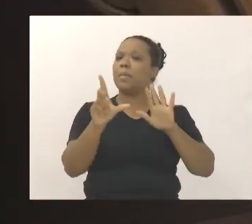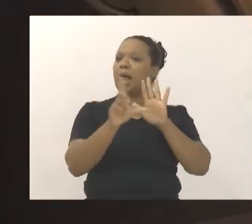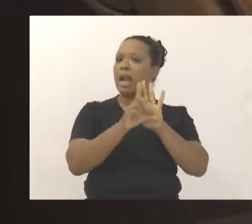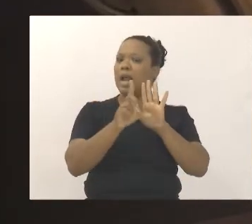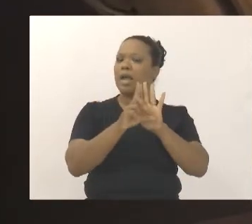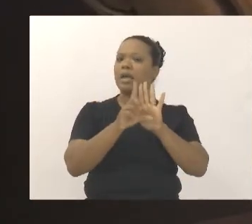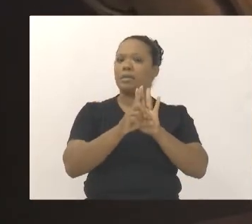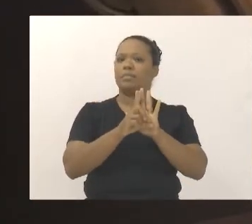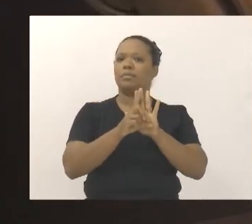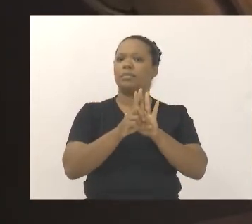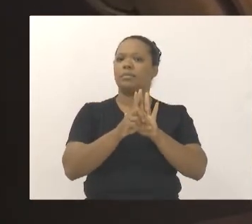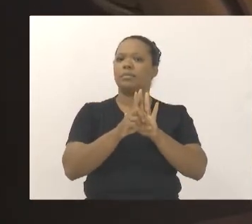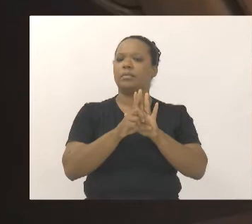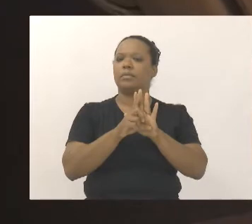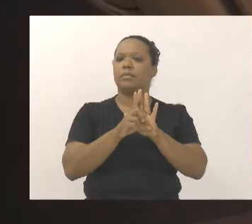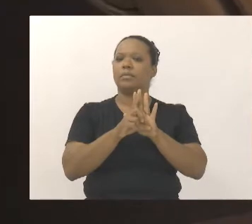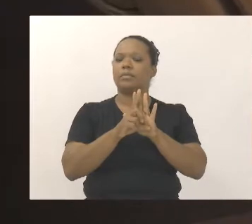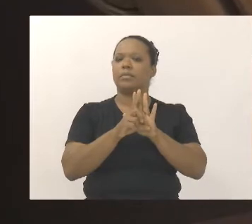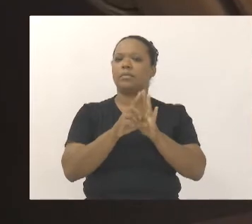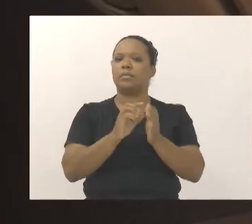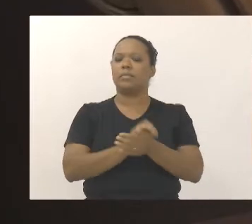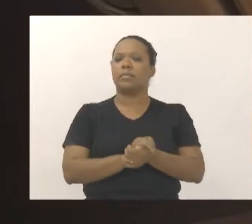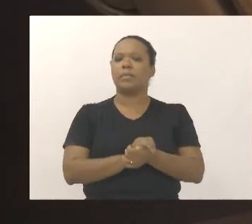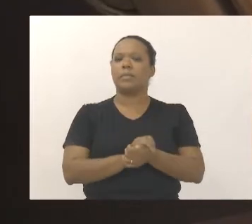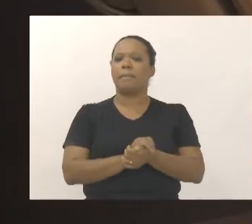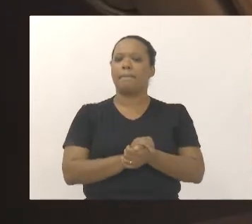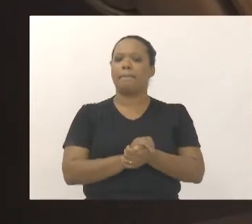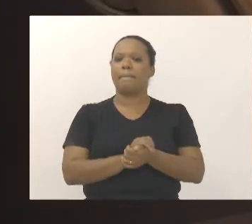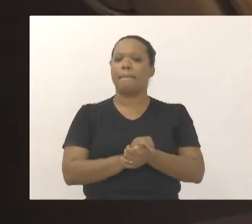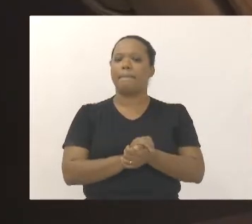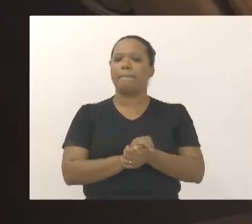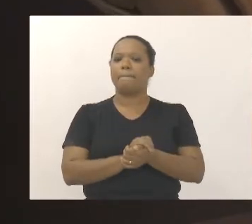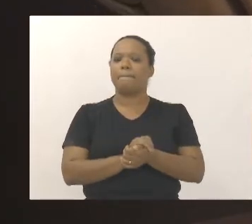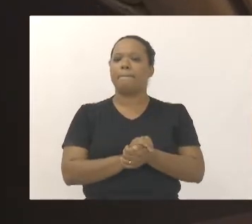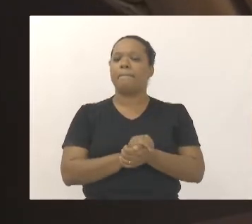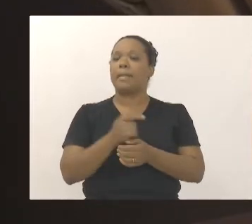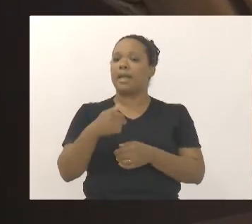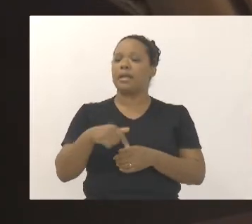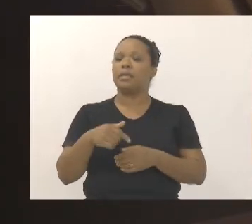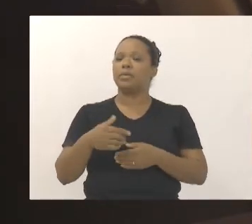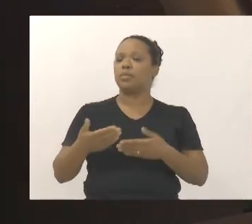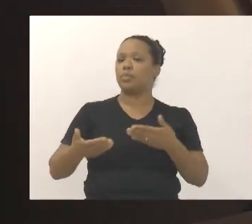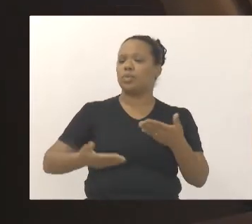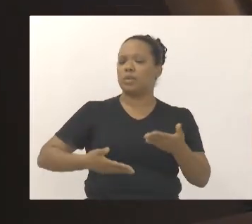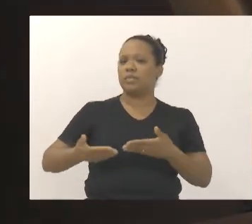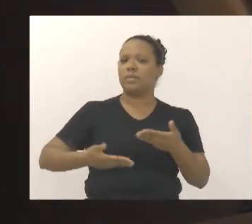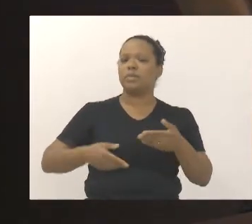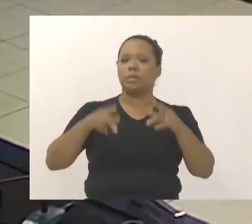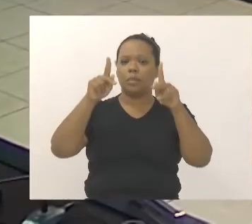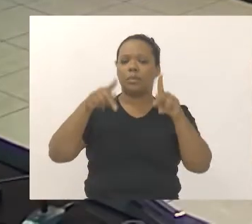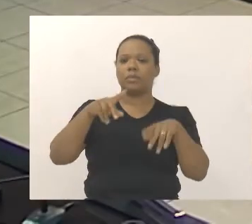que já regulamenta, é inaplicável no serviço público aqui em Jacareí, e meu voto é contrário.